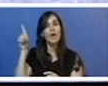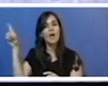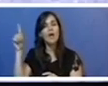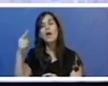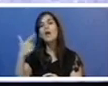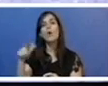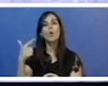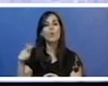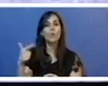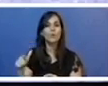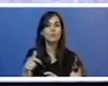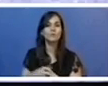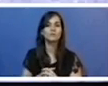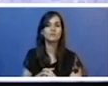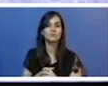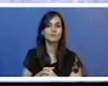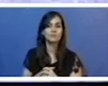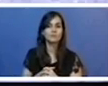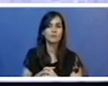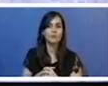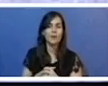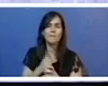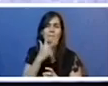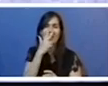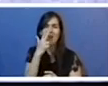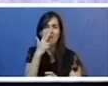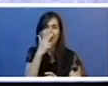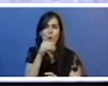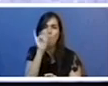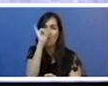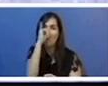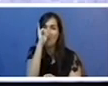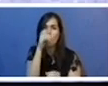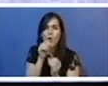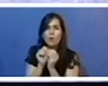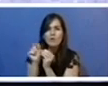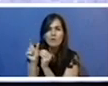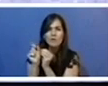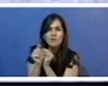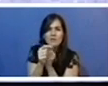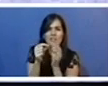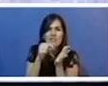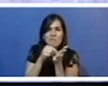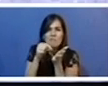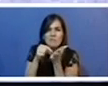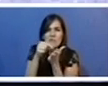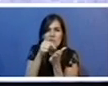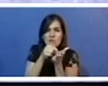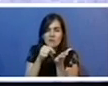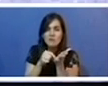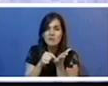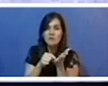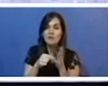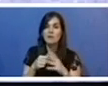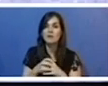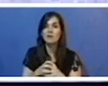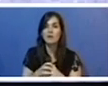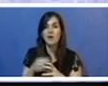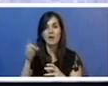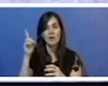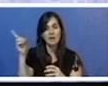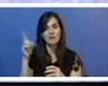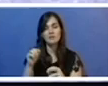monotremado. Ele é muito semelhante a um porco-espinho, mas não é um porco-espinho. porque porco-espinho é um placentário, esse